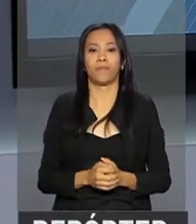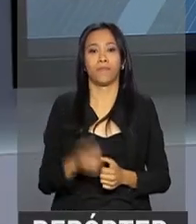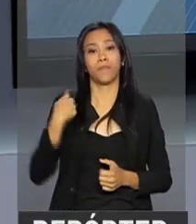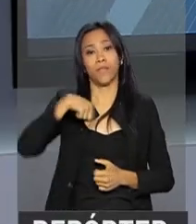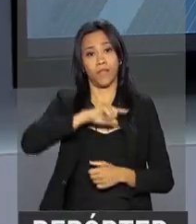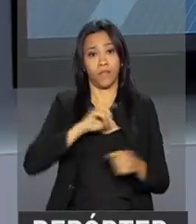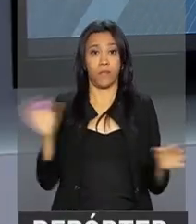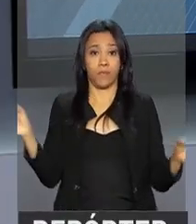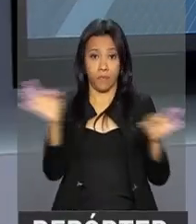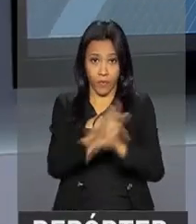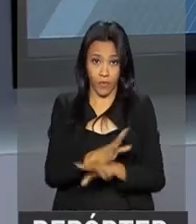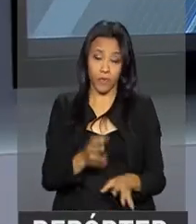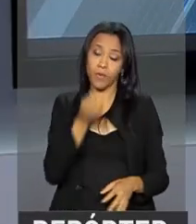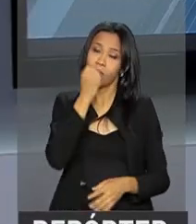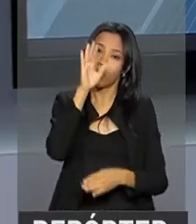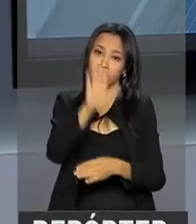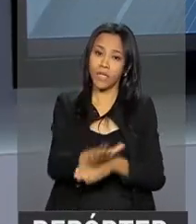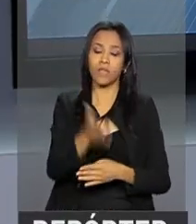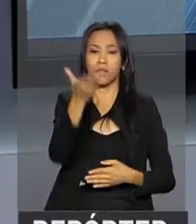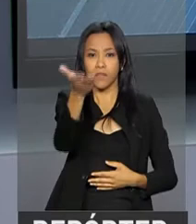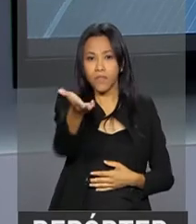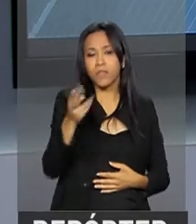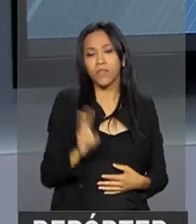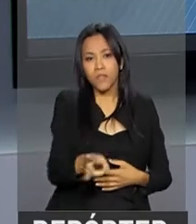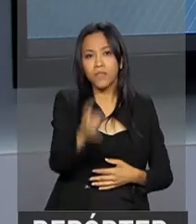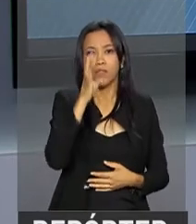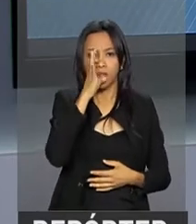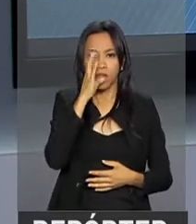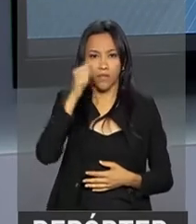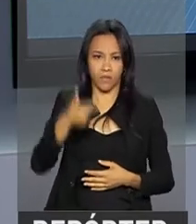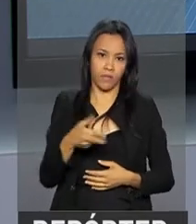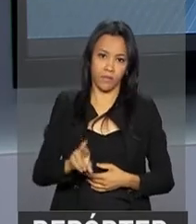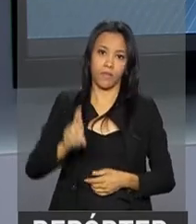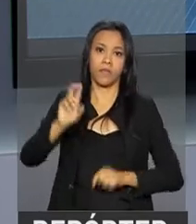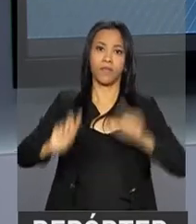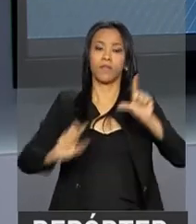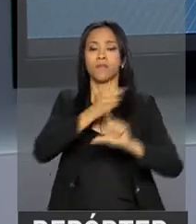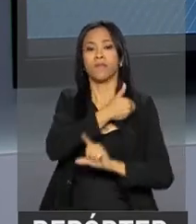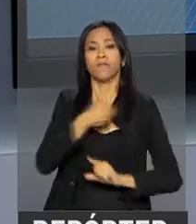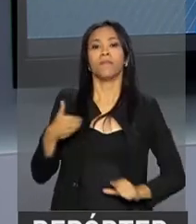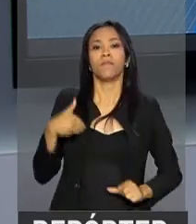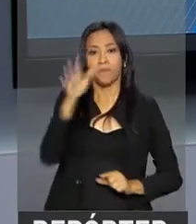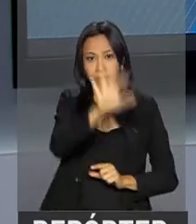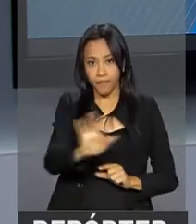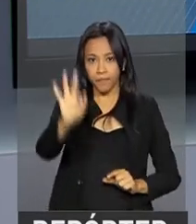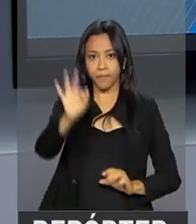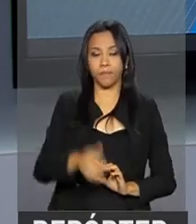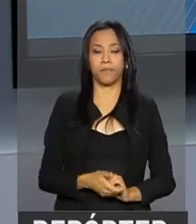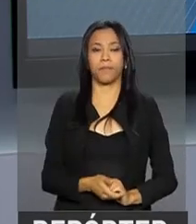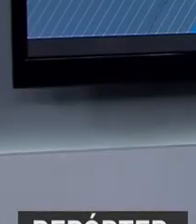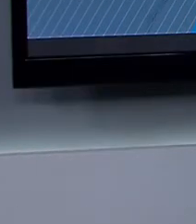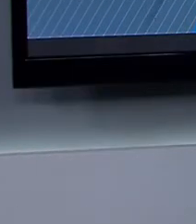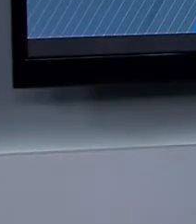nós ficamos por aqui. Uma boa tarde para você e continue com a gente na NBR, a TV do Governo